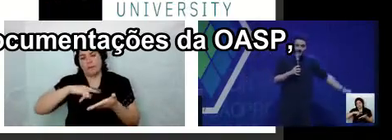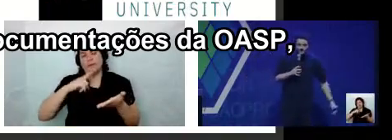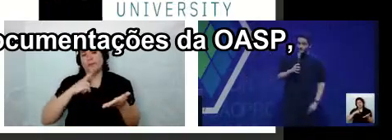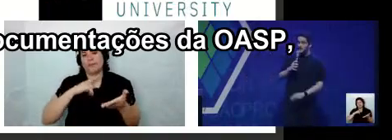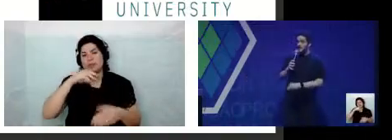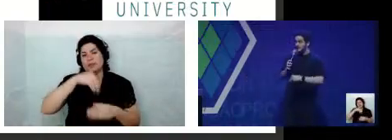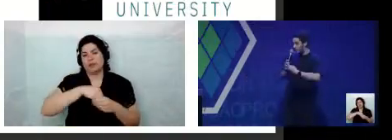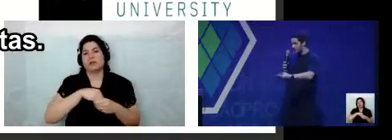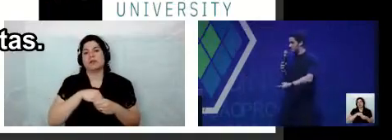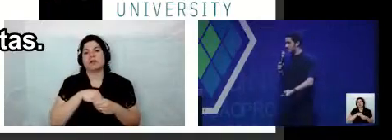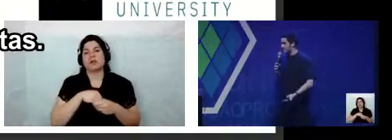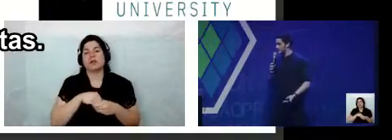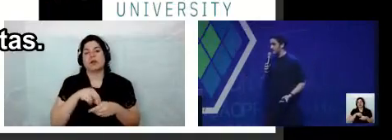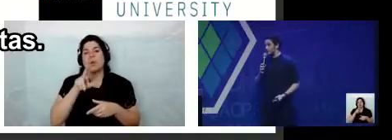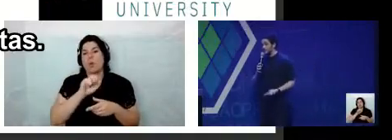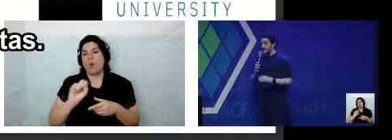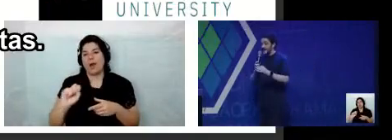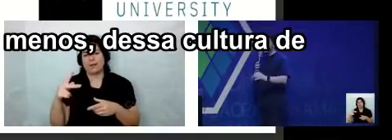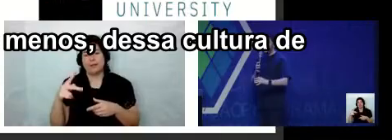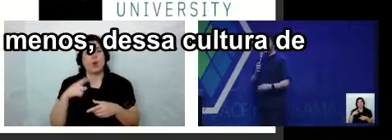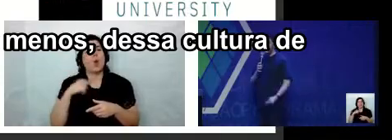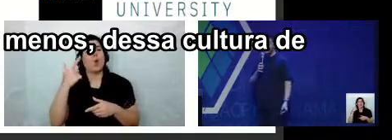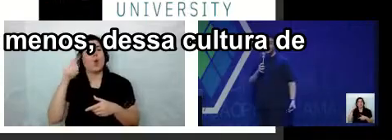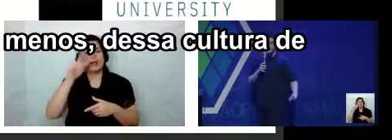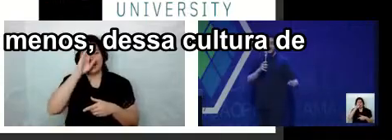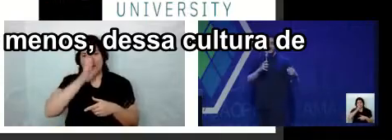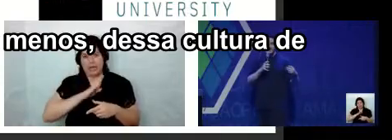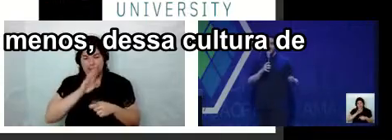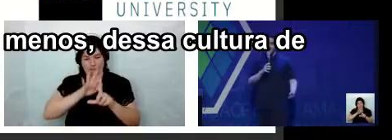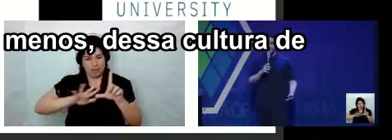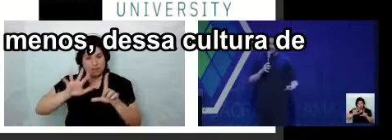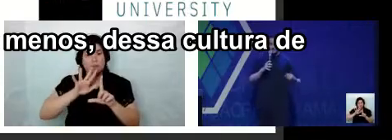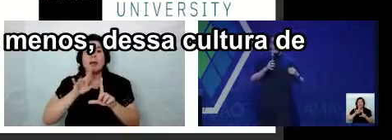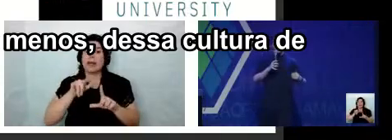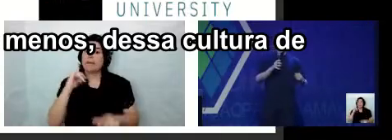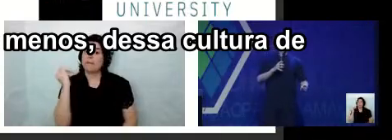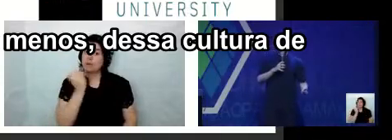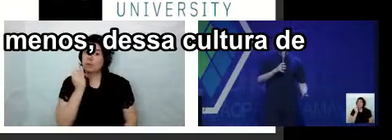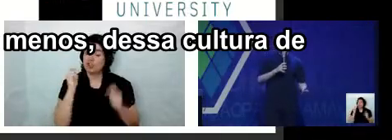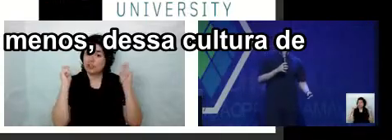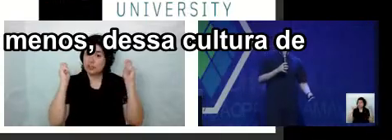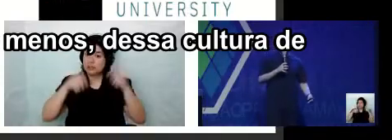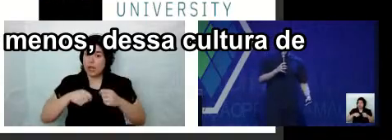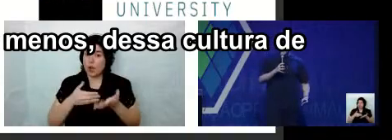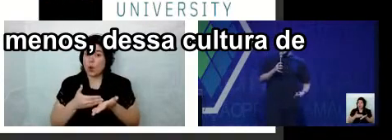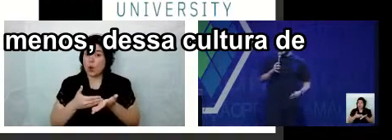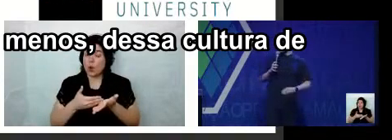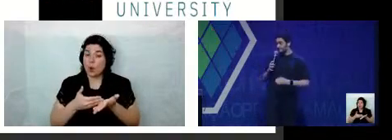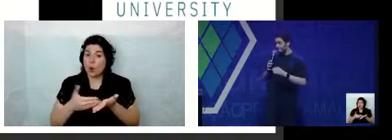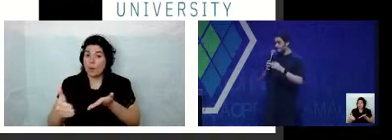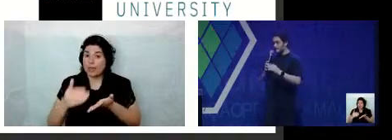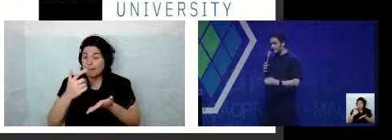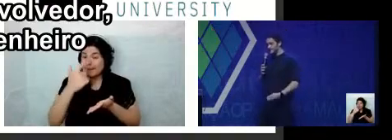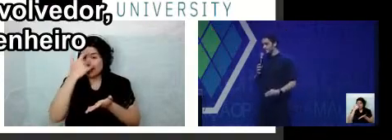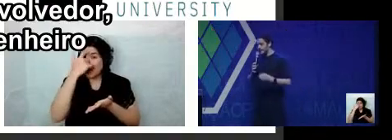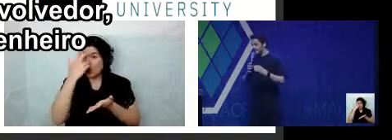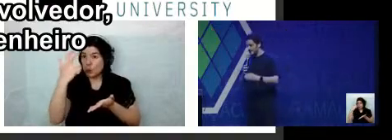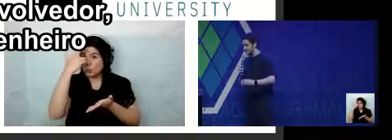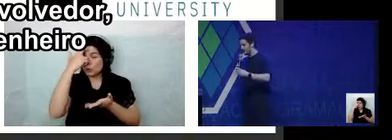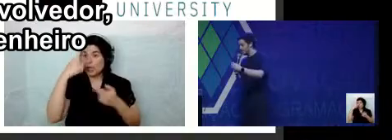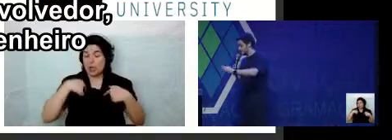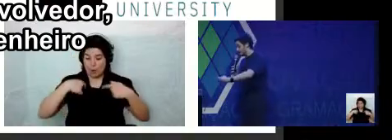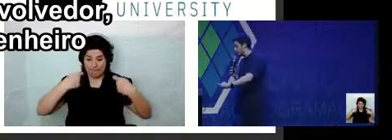da OWASP, outras plataformas gratuitas, é importante que a gente tenha um início, pelo menos, dessa cultura de